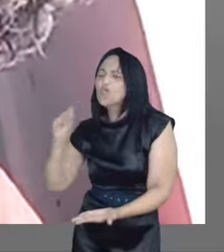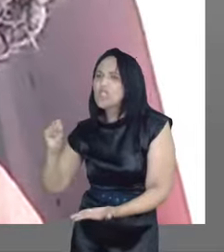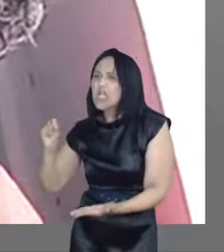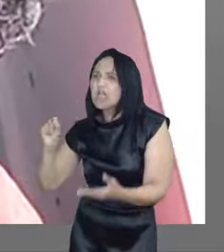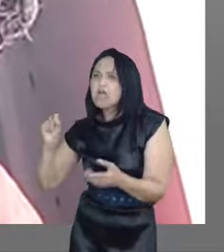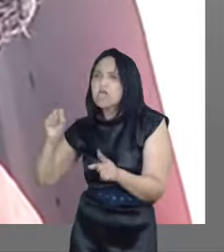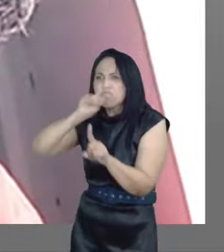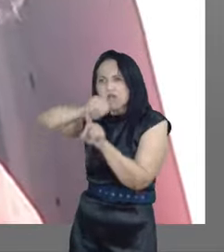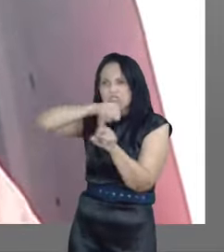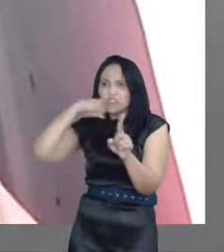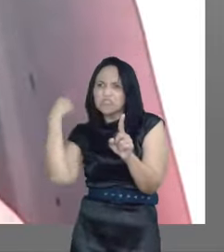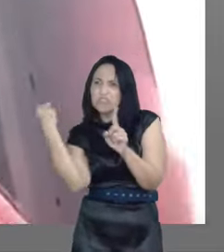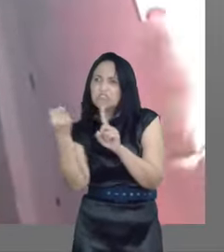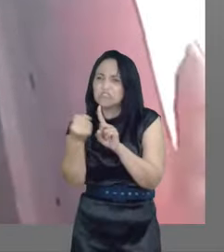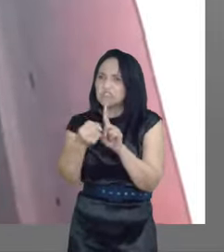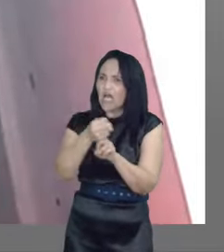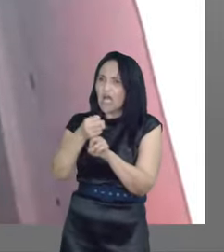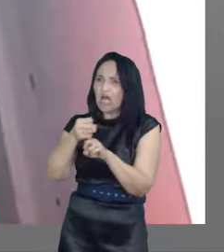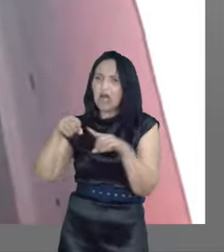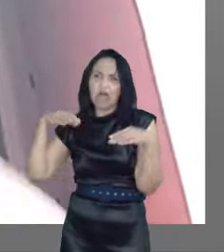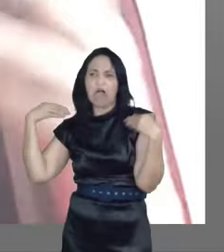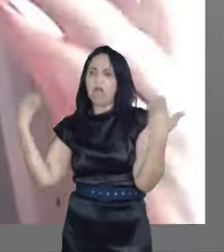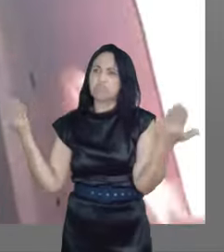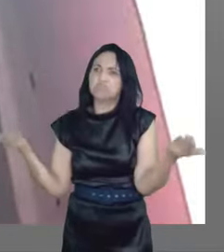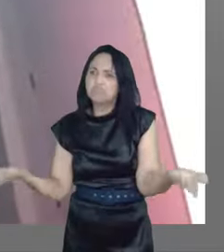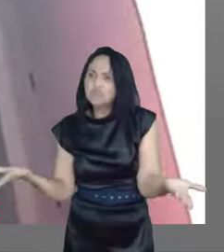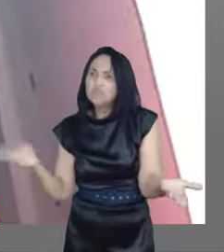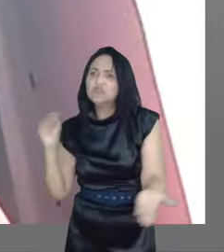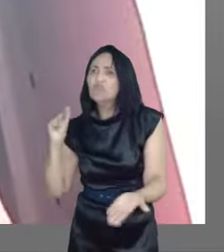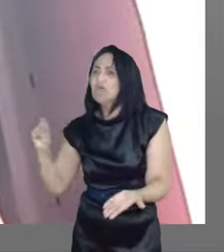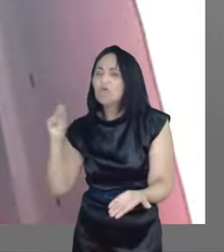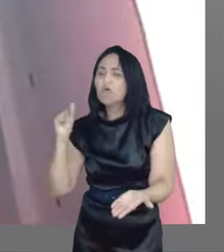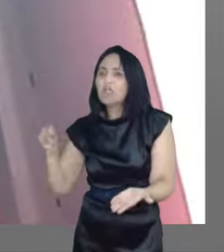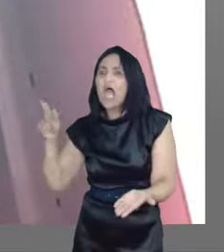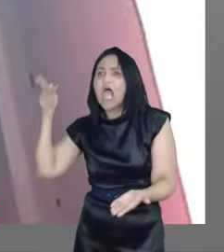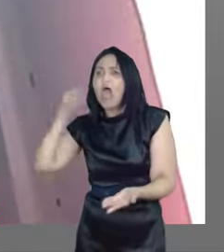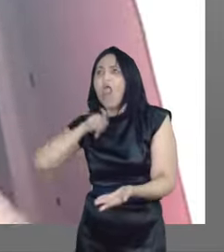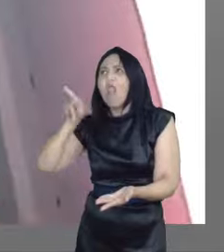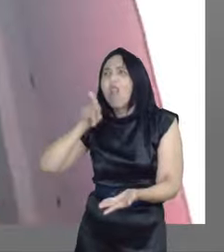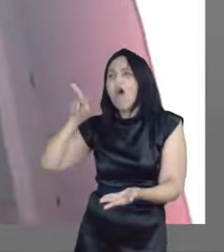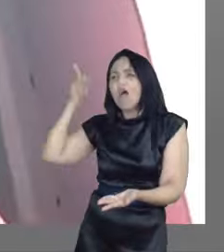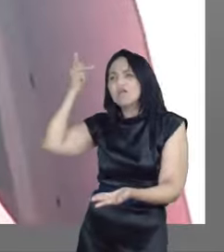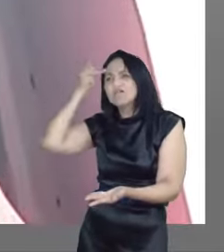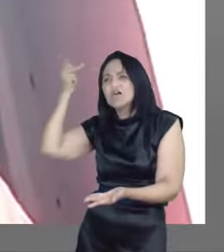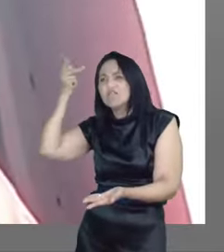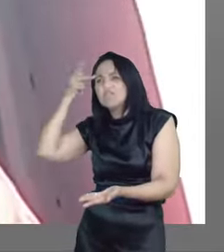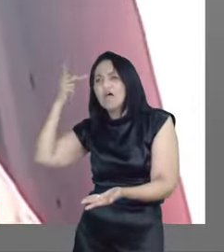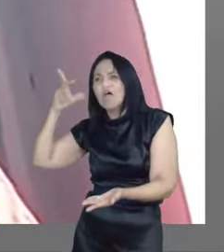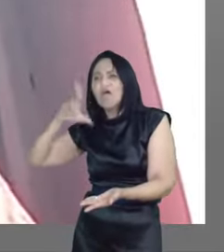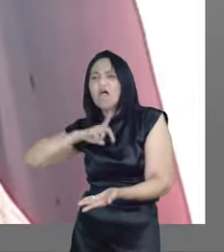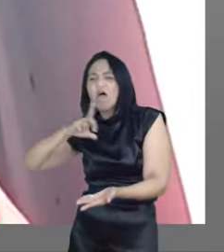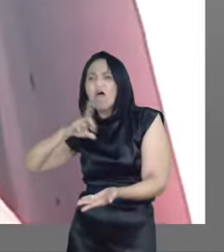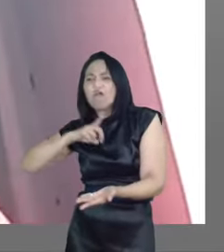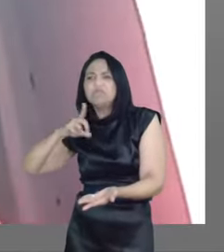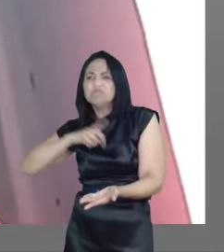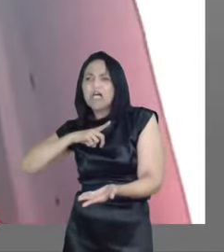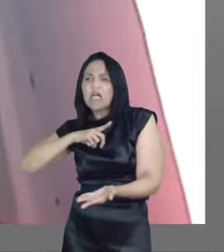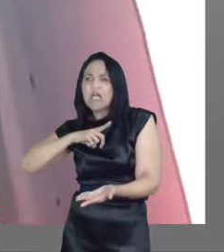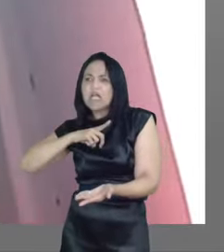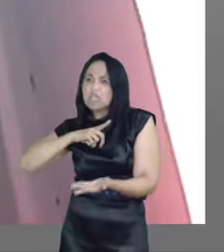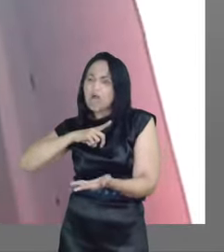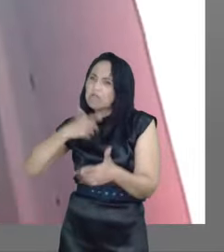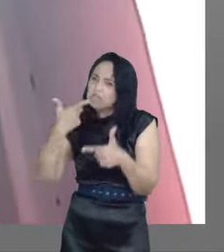de massas, Amanda. Ah, evidentemente que numa cidade de São Paulo tem muito mais repercussão tudo